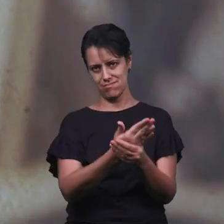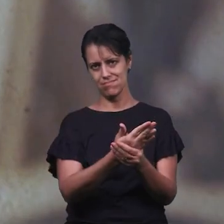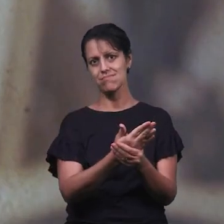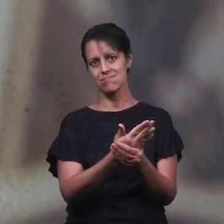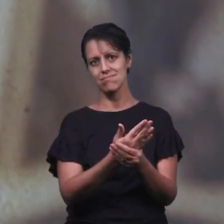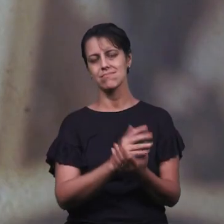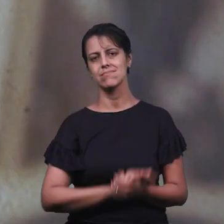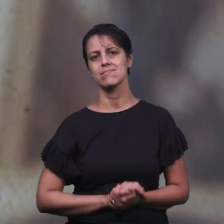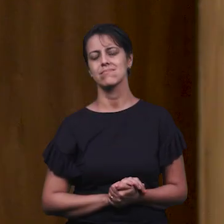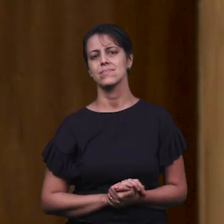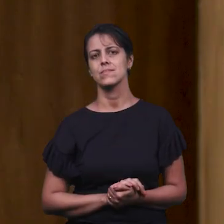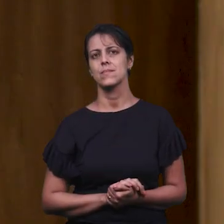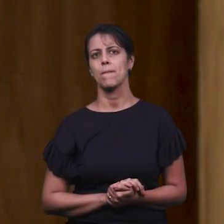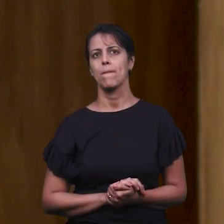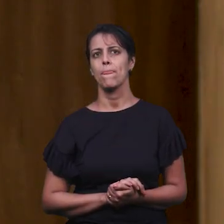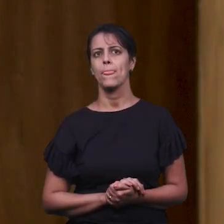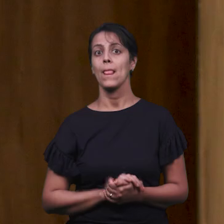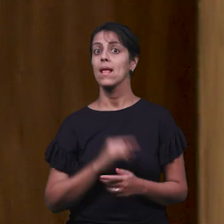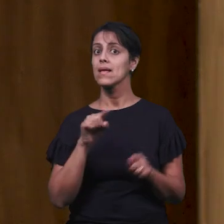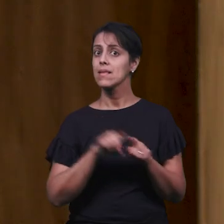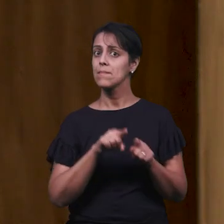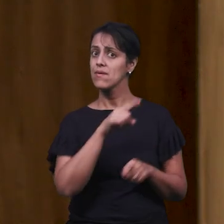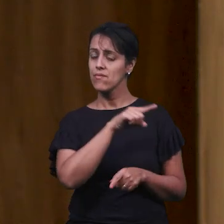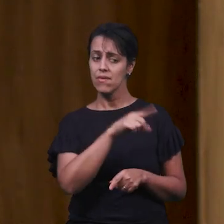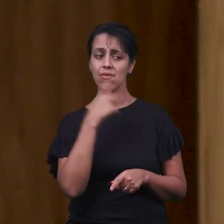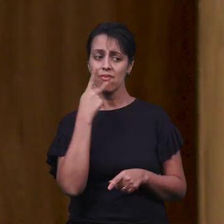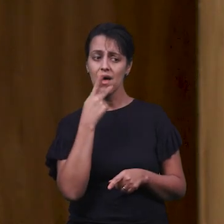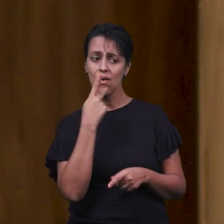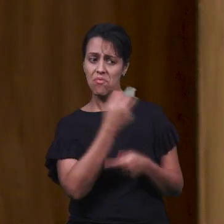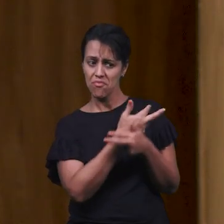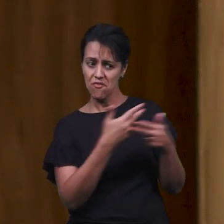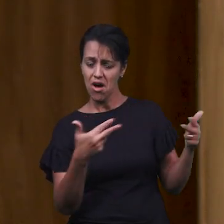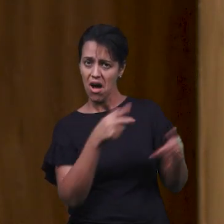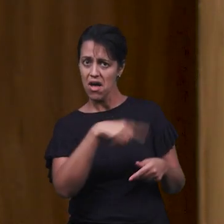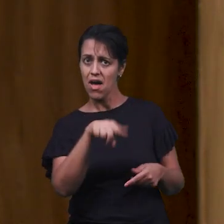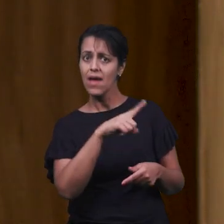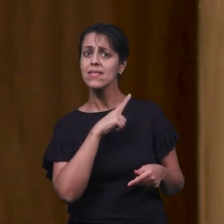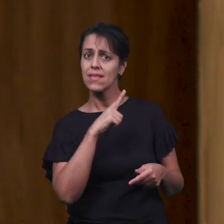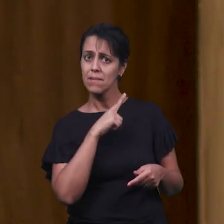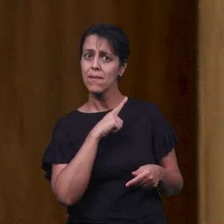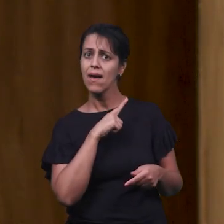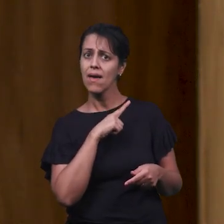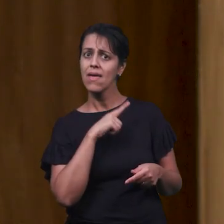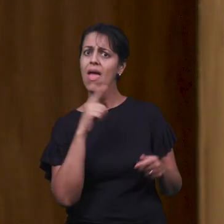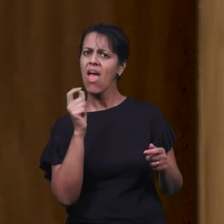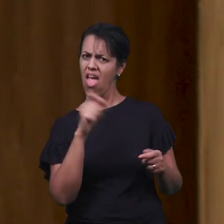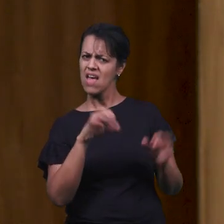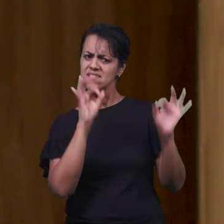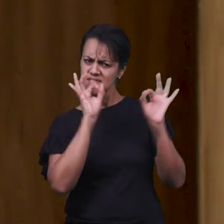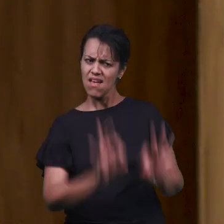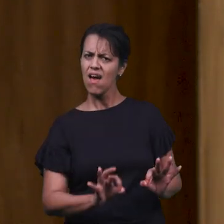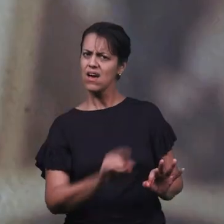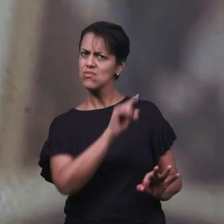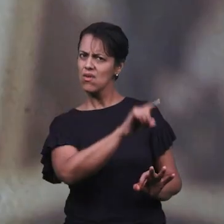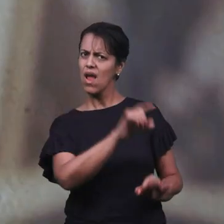dos seus conflitos. E frisando que todos esses métodos, eles têm validade perante o Poder Judiciário.